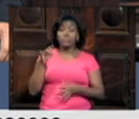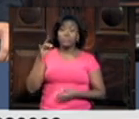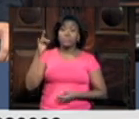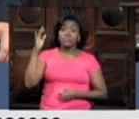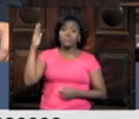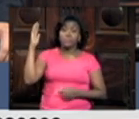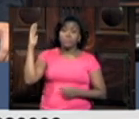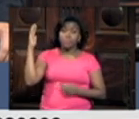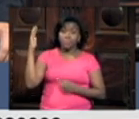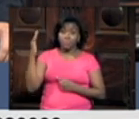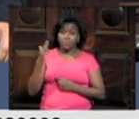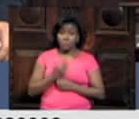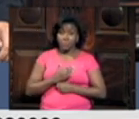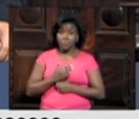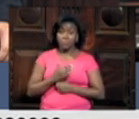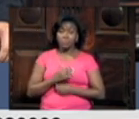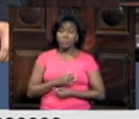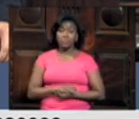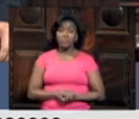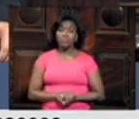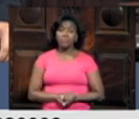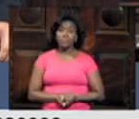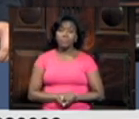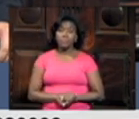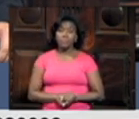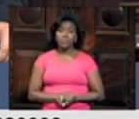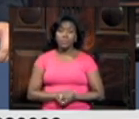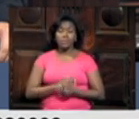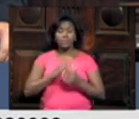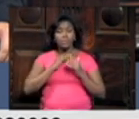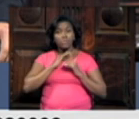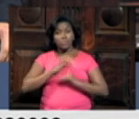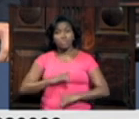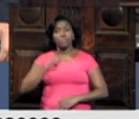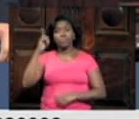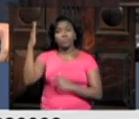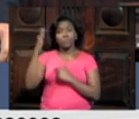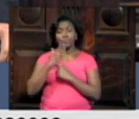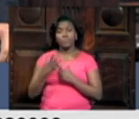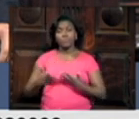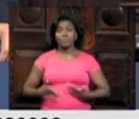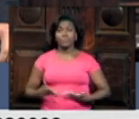gente nos seus braços quando a gente não tiver mais força para caminhar.